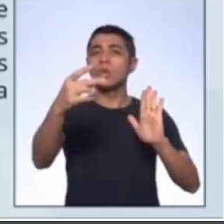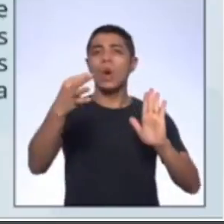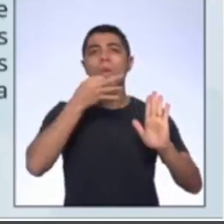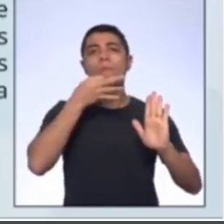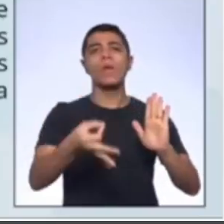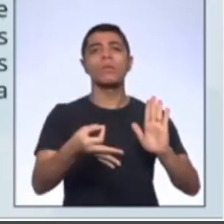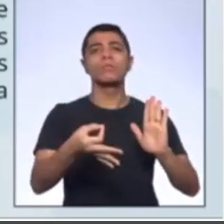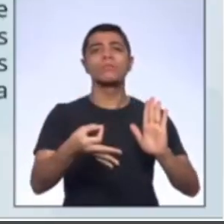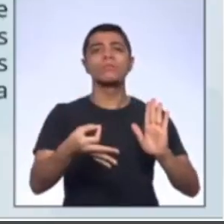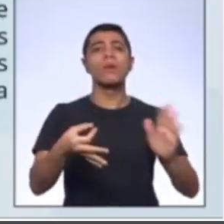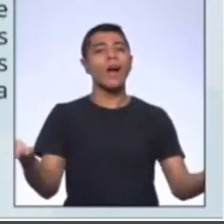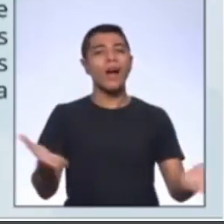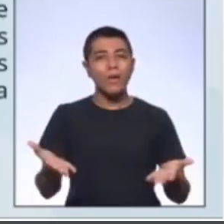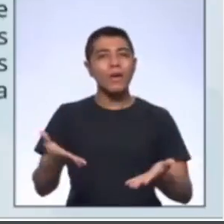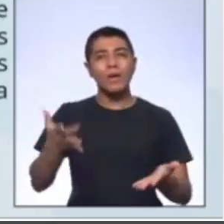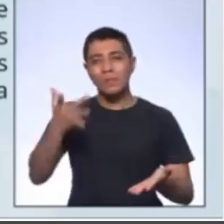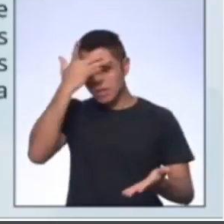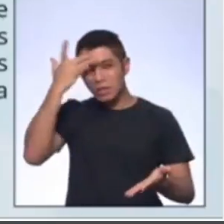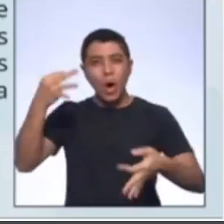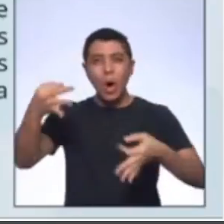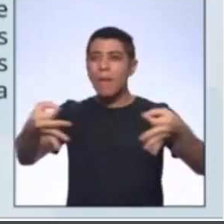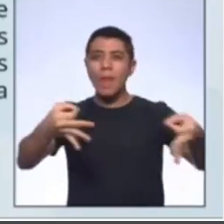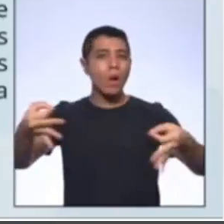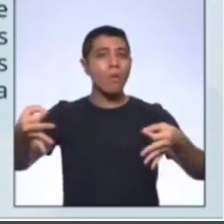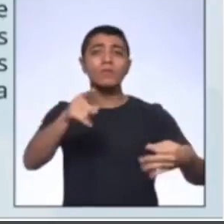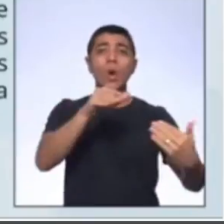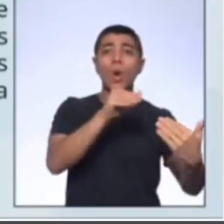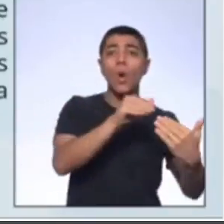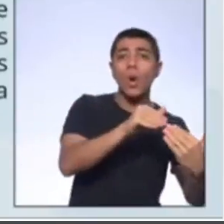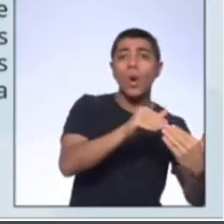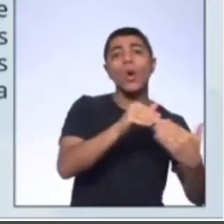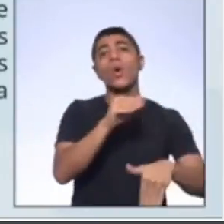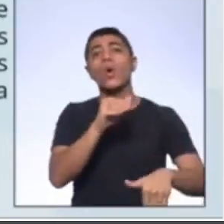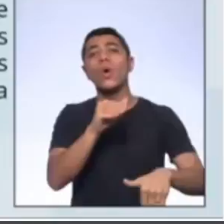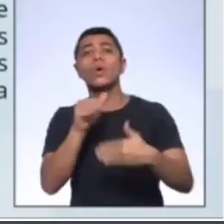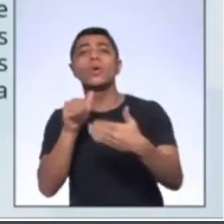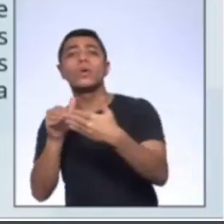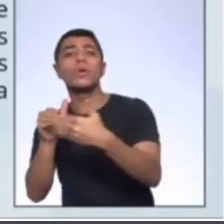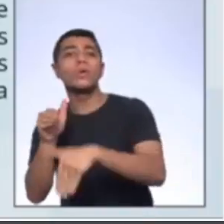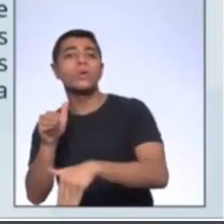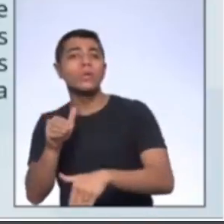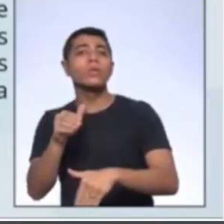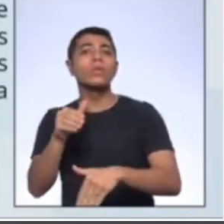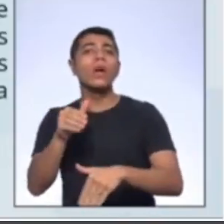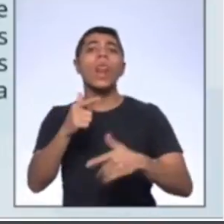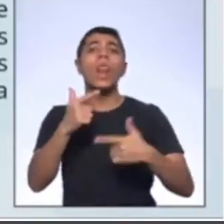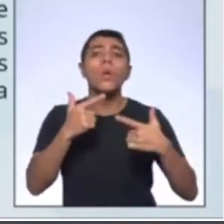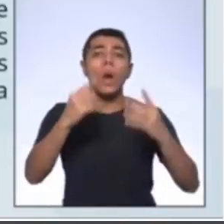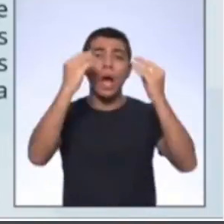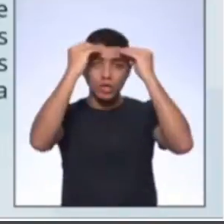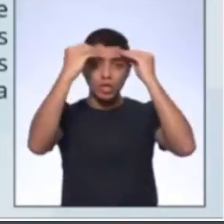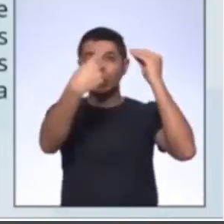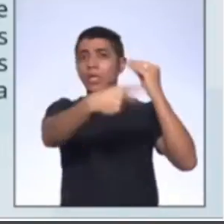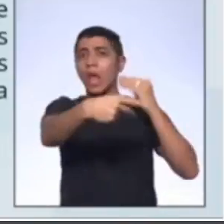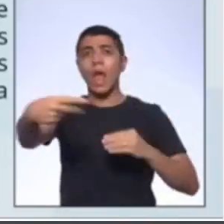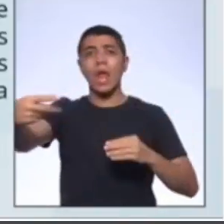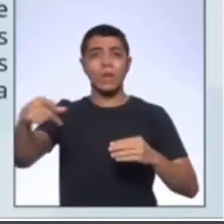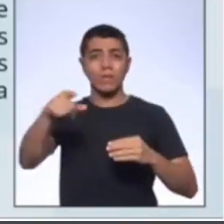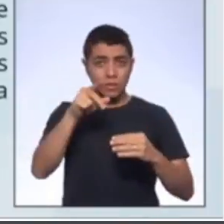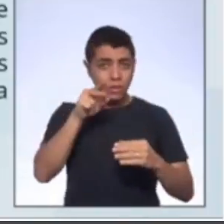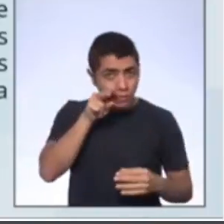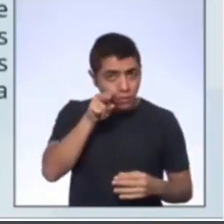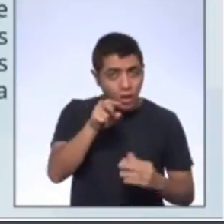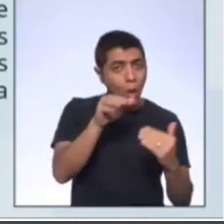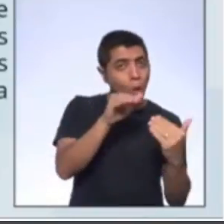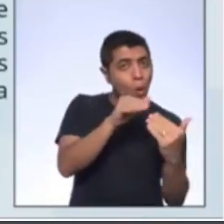diversas visões de mundo presentes nos discursos das diferentes linguagens que você pesquisou levando em